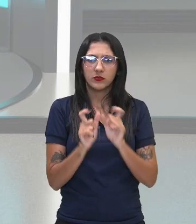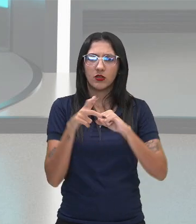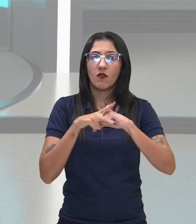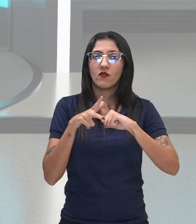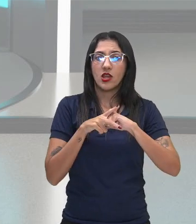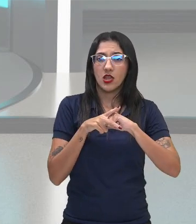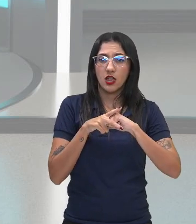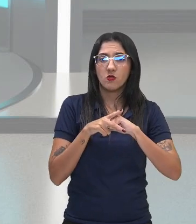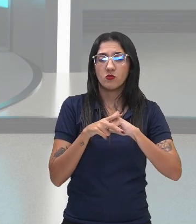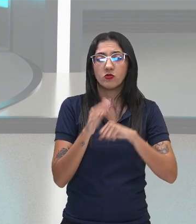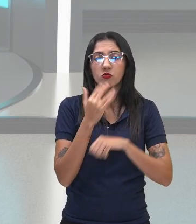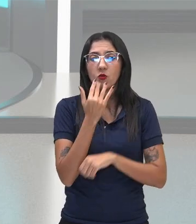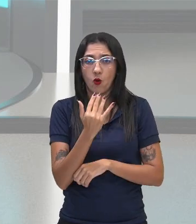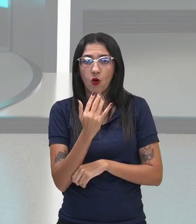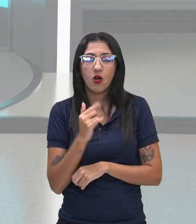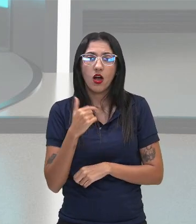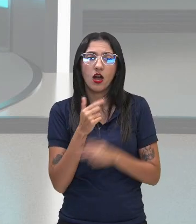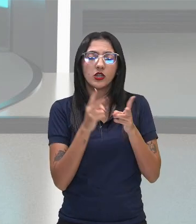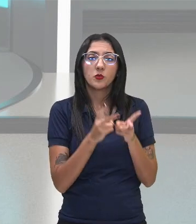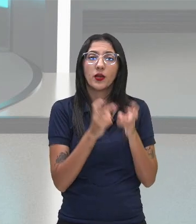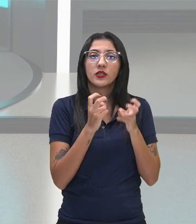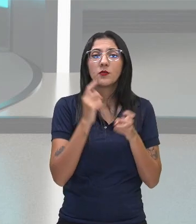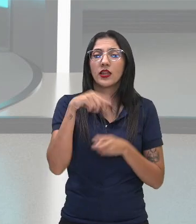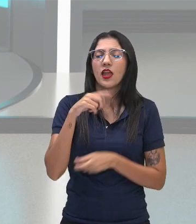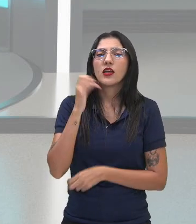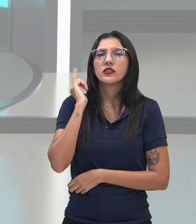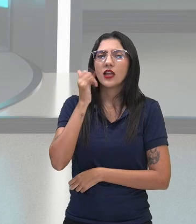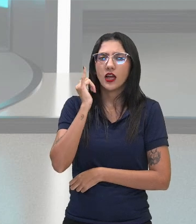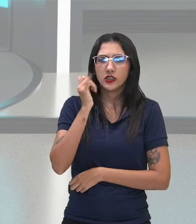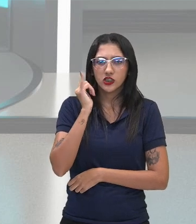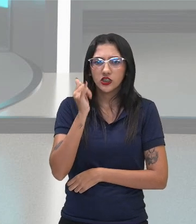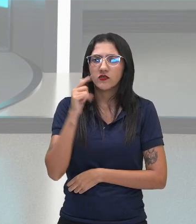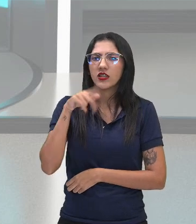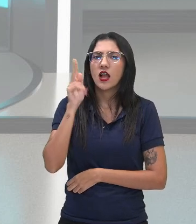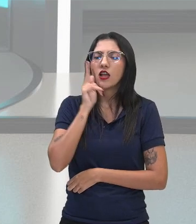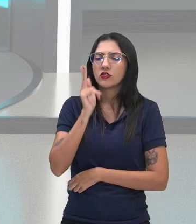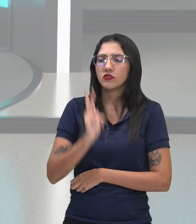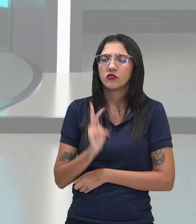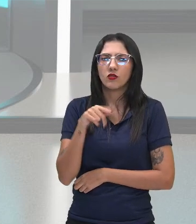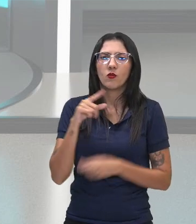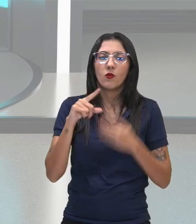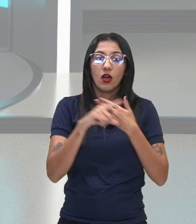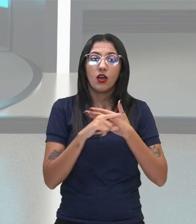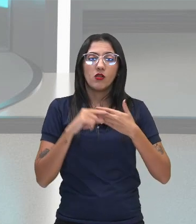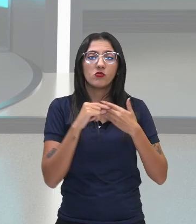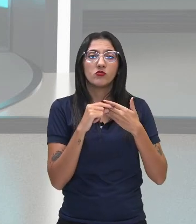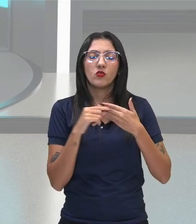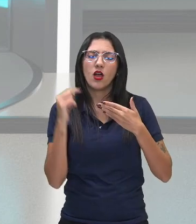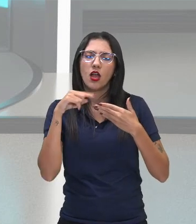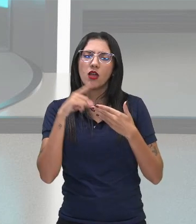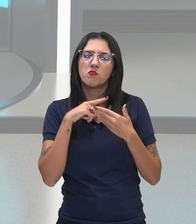nós percebemos que nessa narrativa, o autor, ele vai